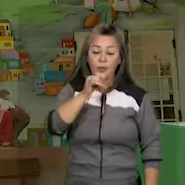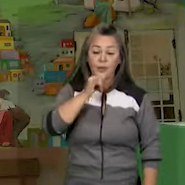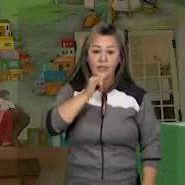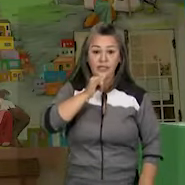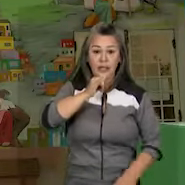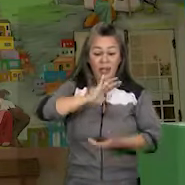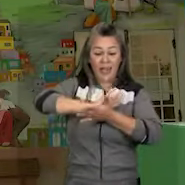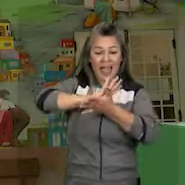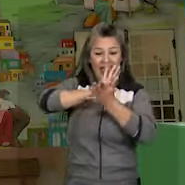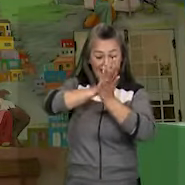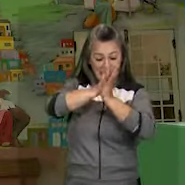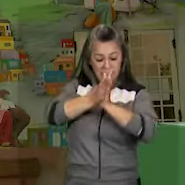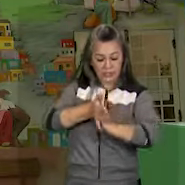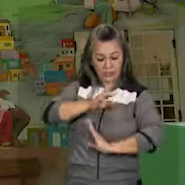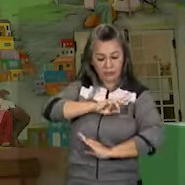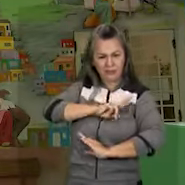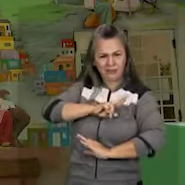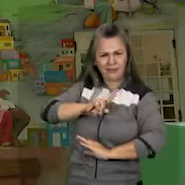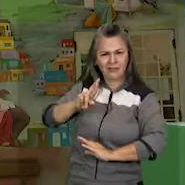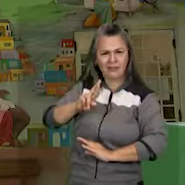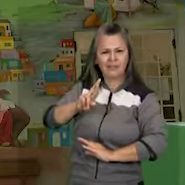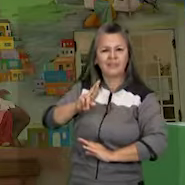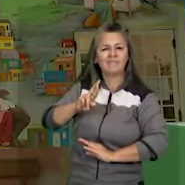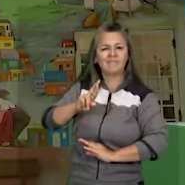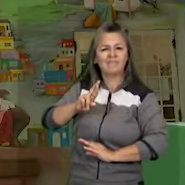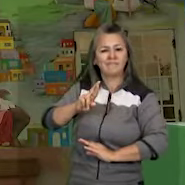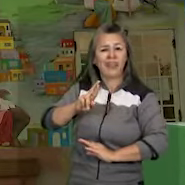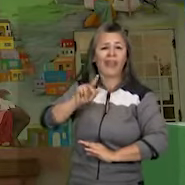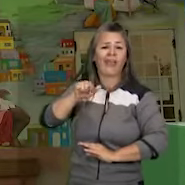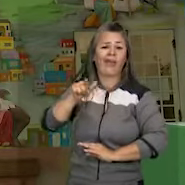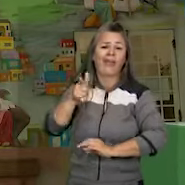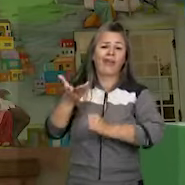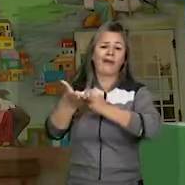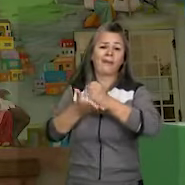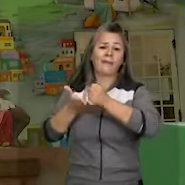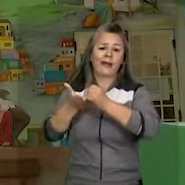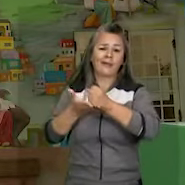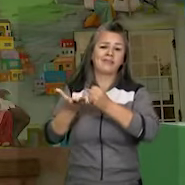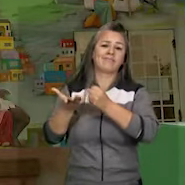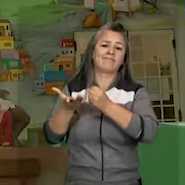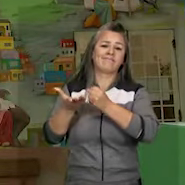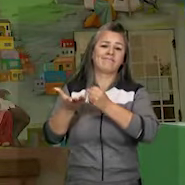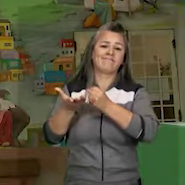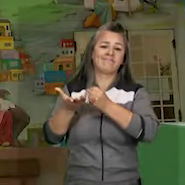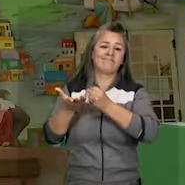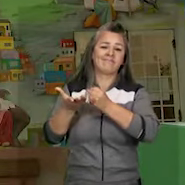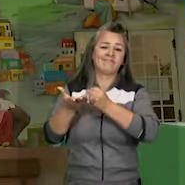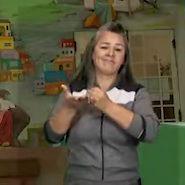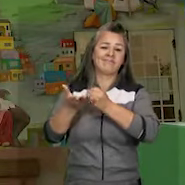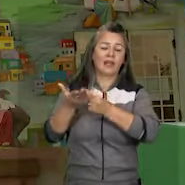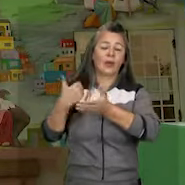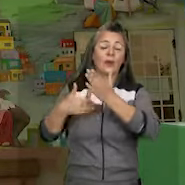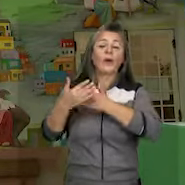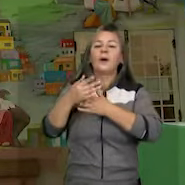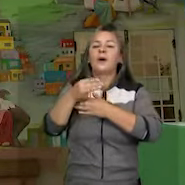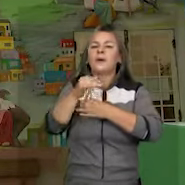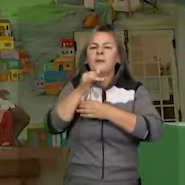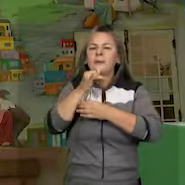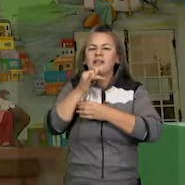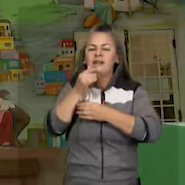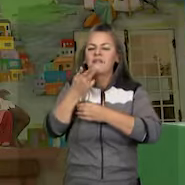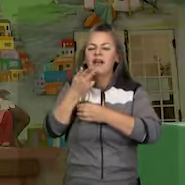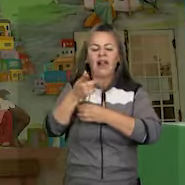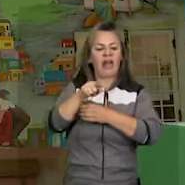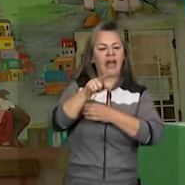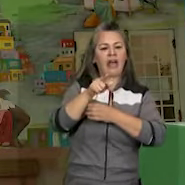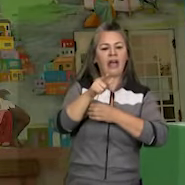dá sustentação a esse racismo estrutural que determina lugares para a população